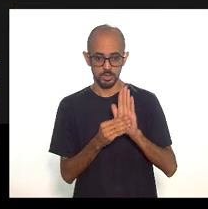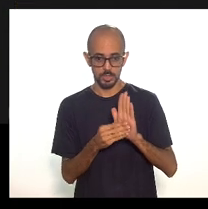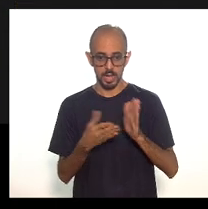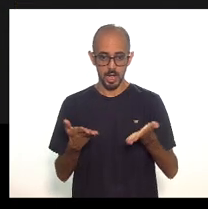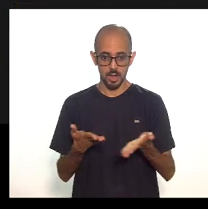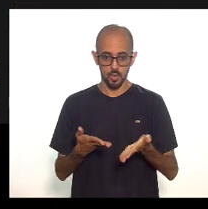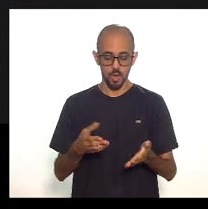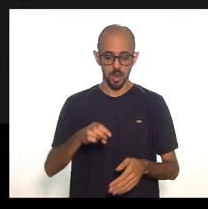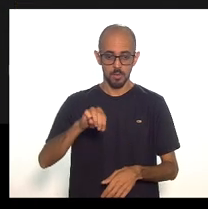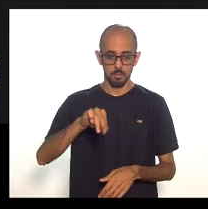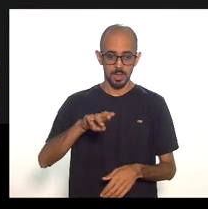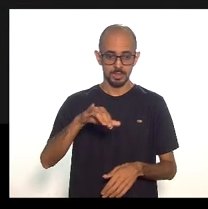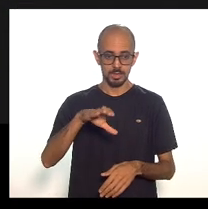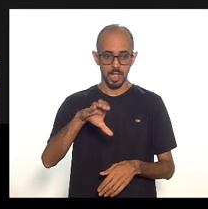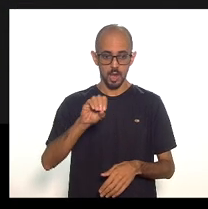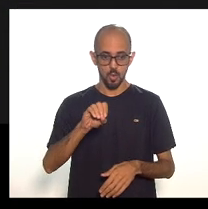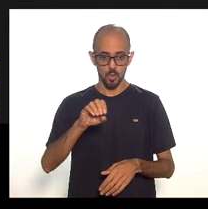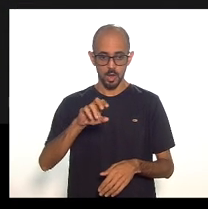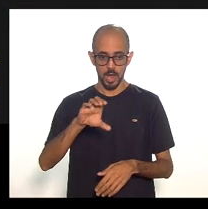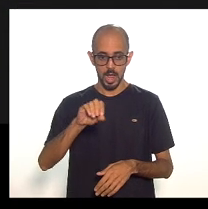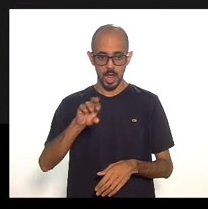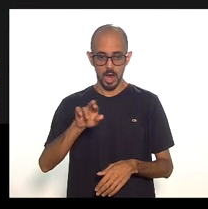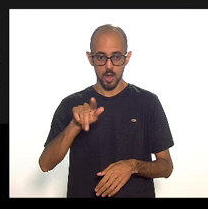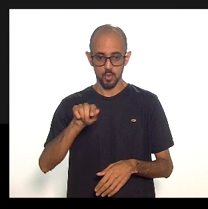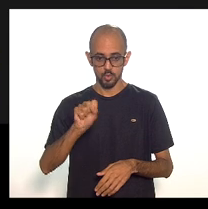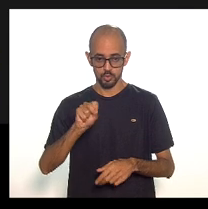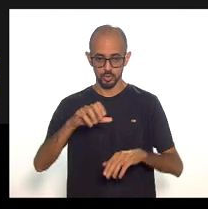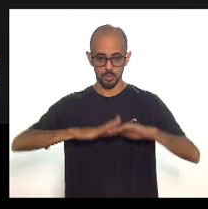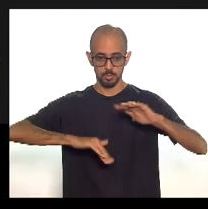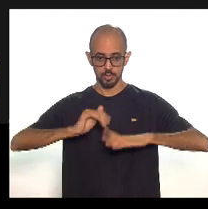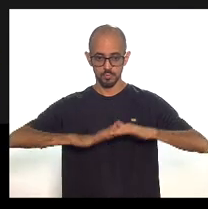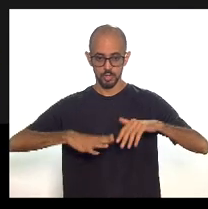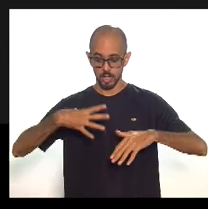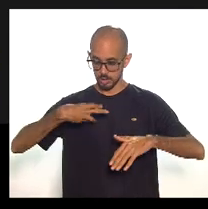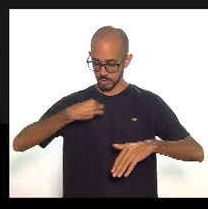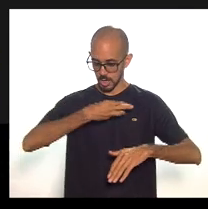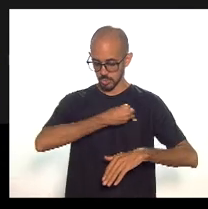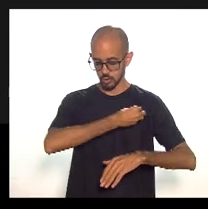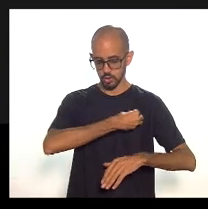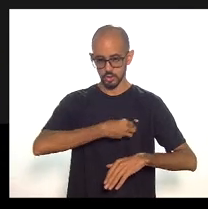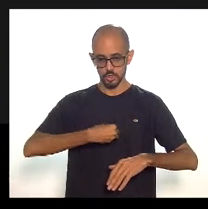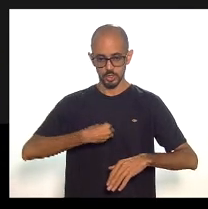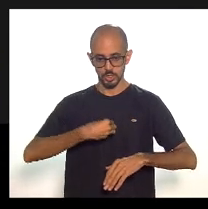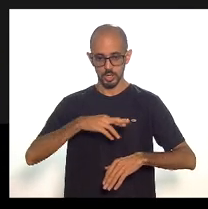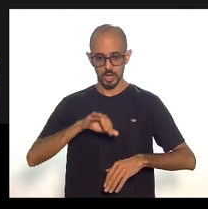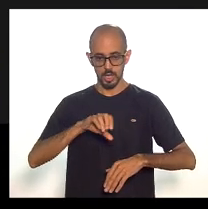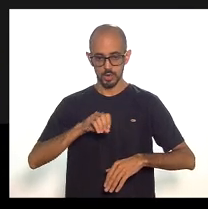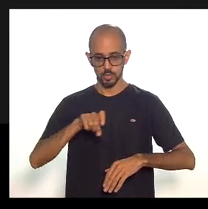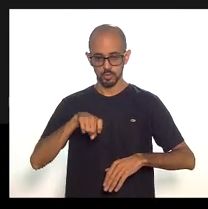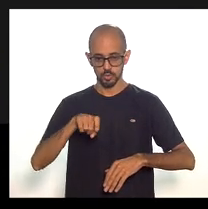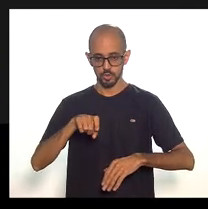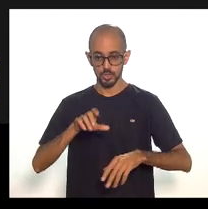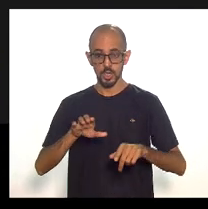Carlos, que representa aqui os profissionais de radiologia, e pedir desculpas por não poder mais...